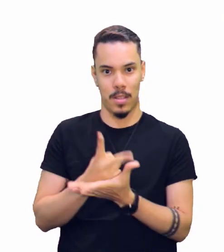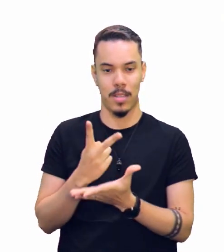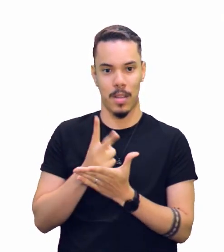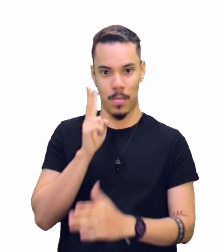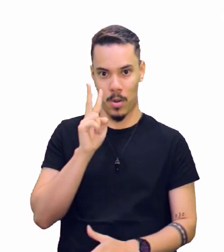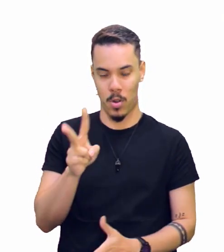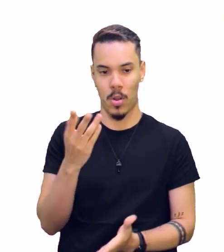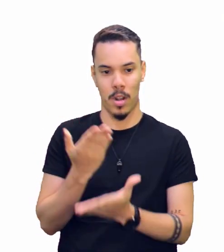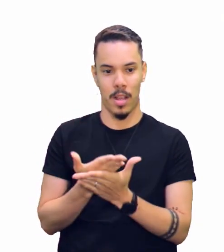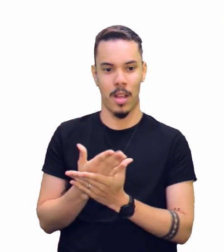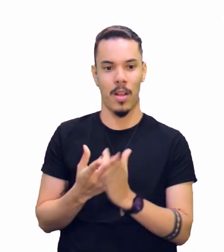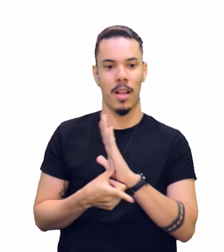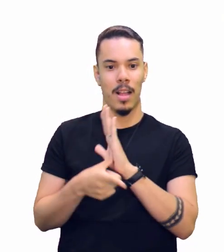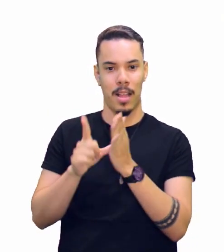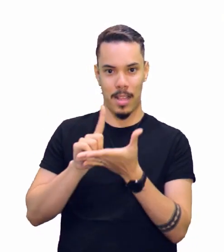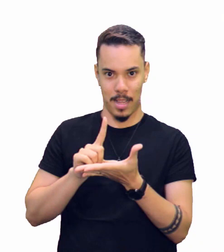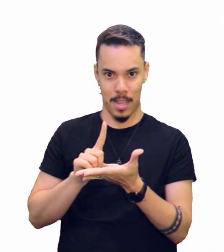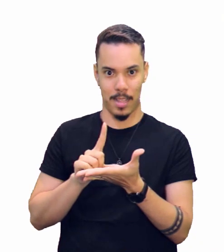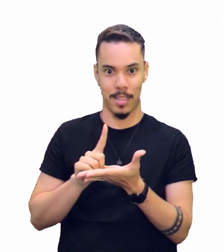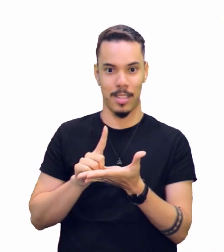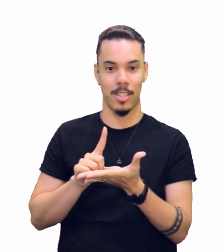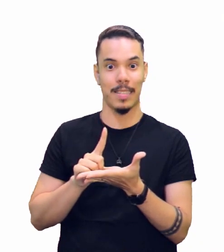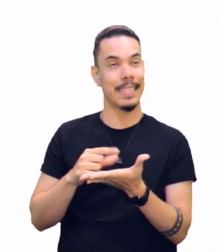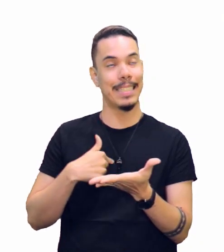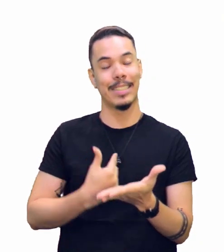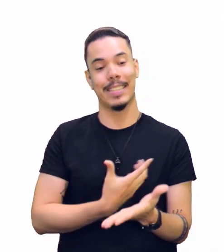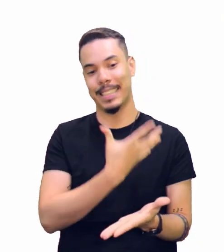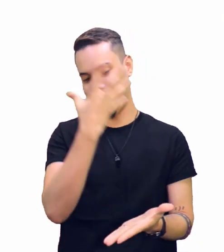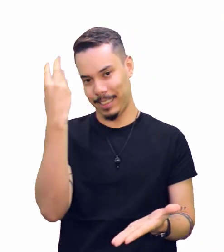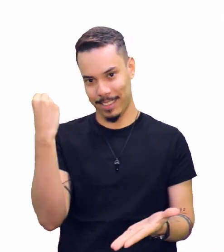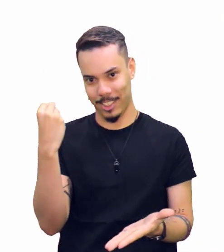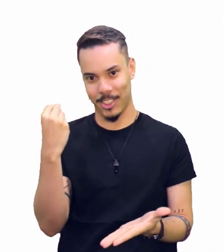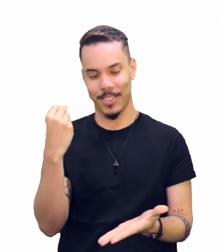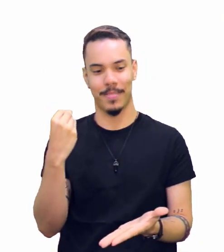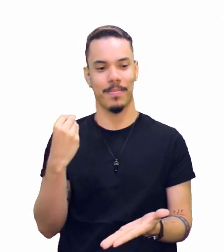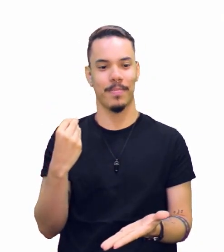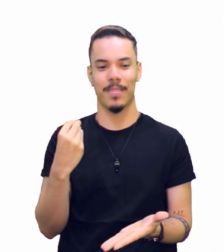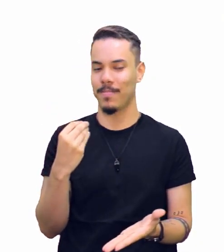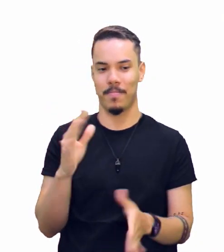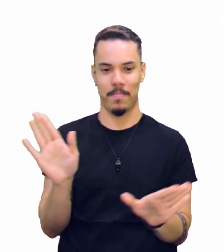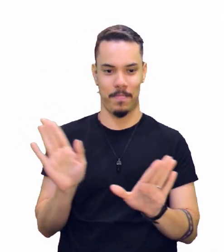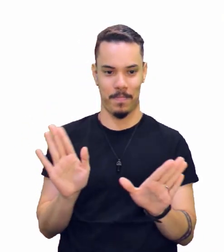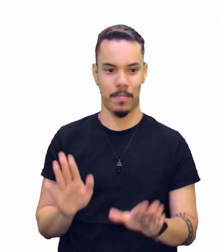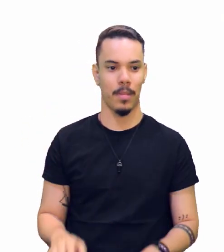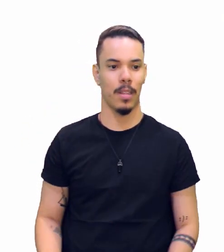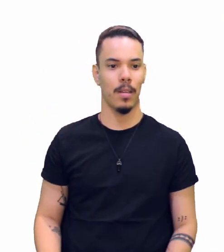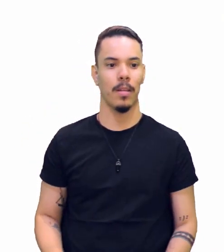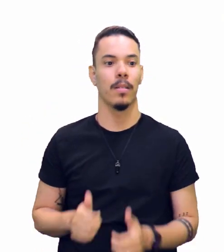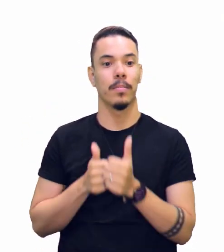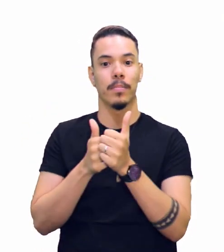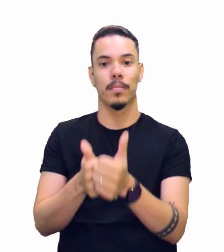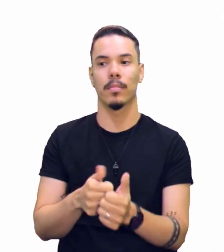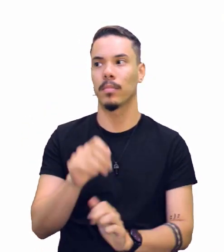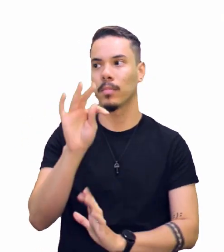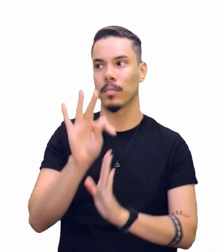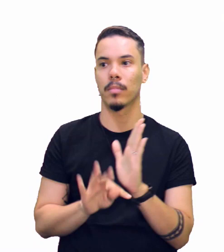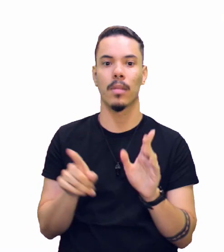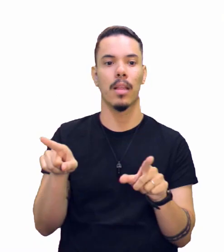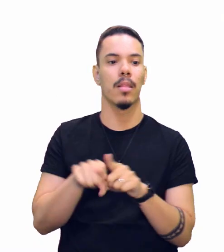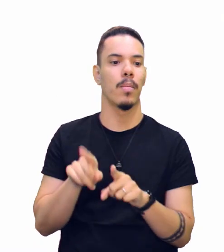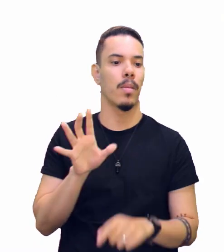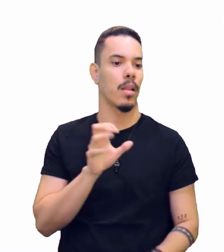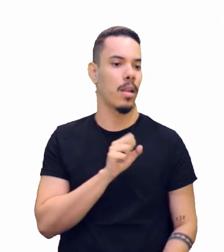antes de começar a gravar eu esqueci de tirar ela então vamos esquecer isso aqui porque ela tá aqui à toa então de acordo com o texto que ele também ama